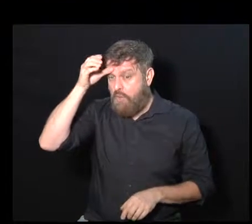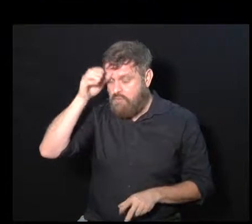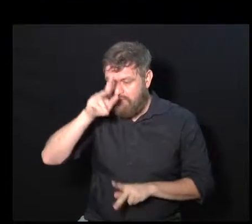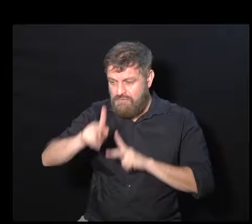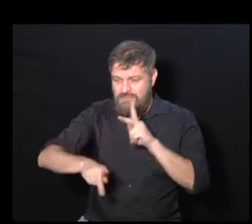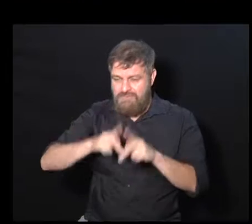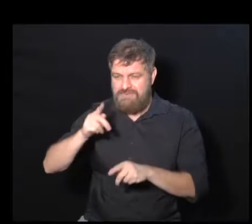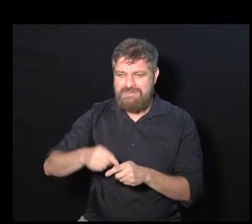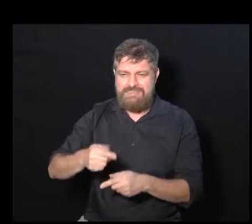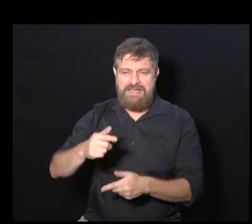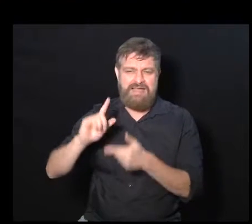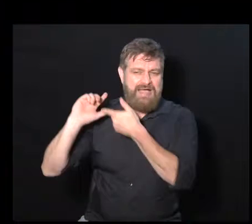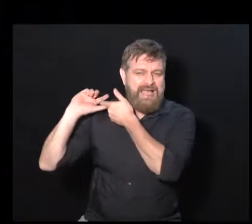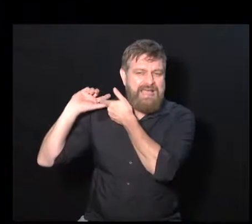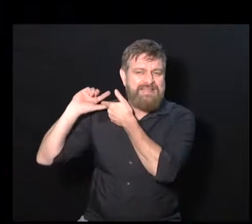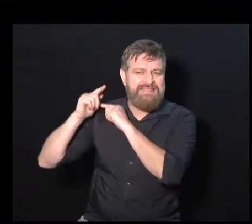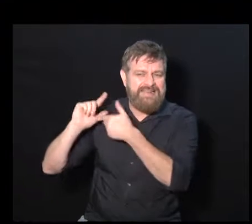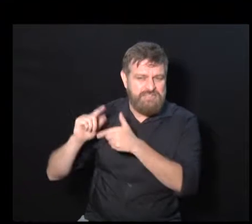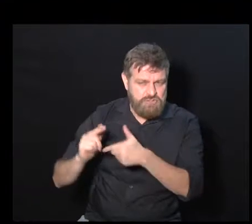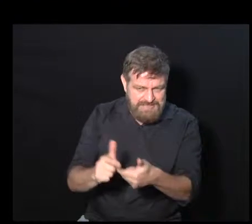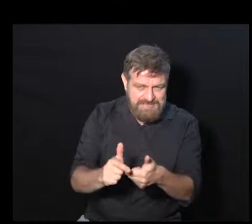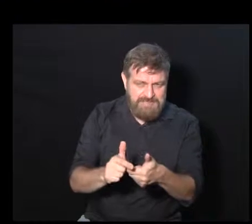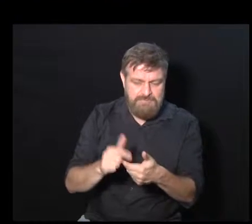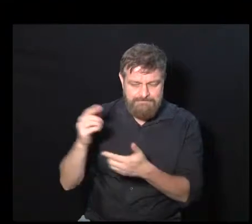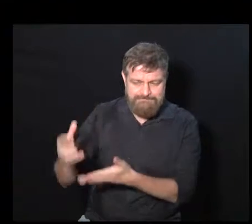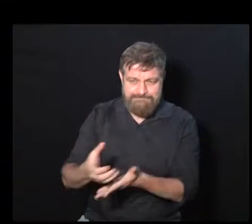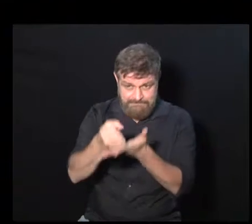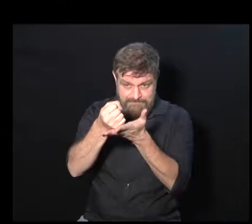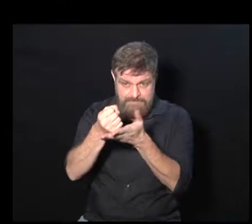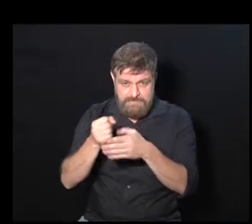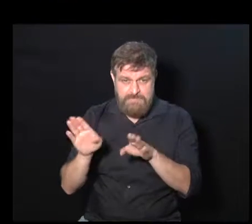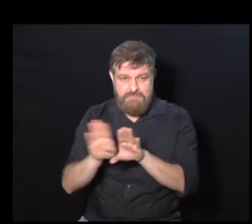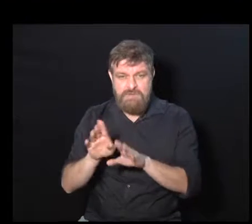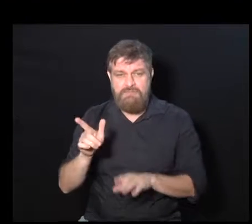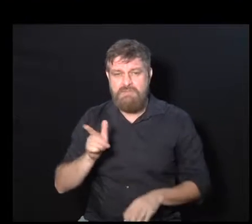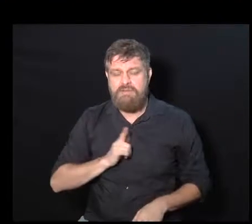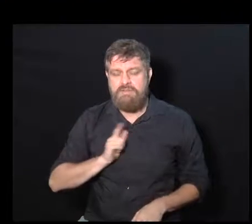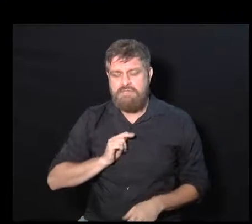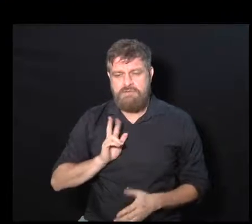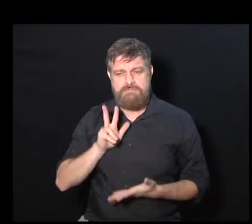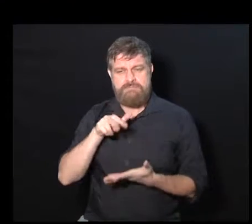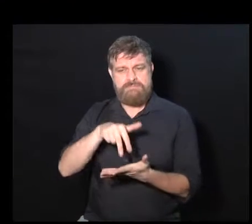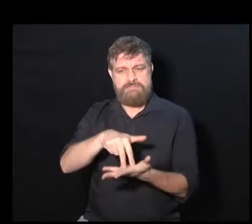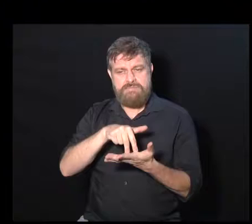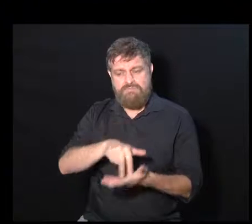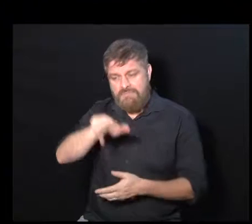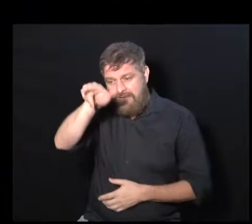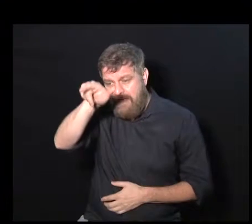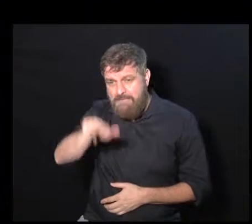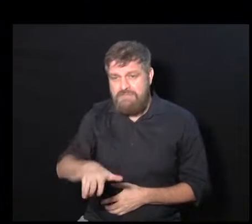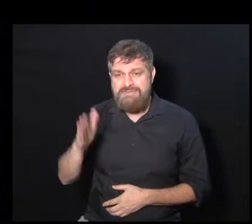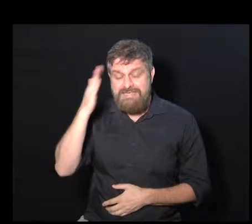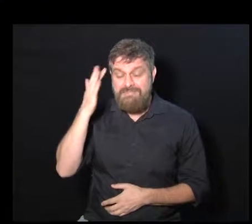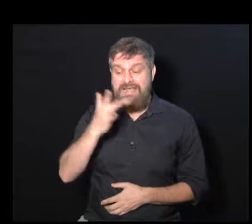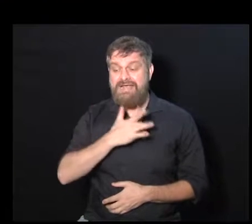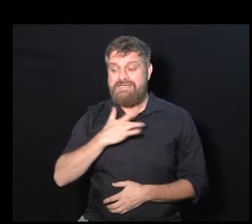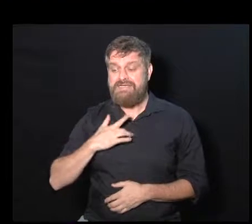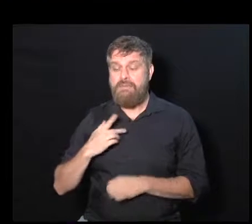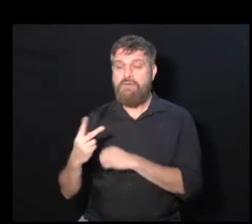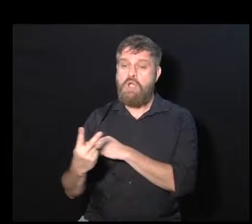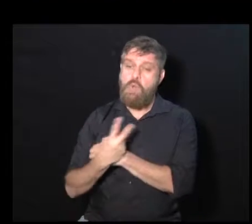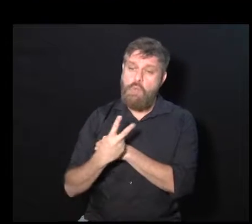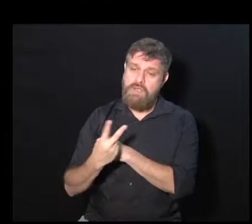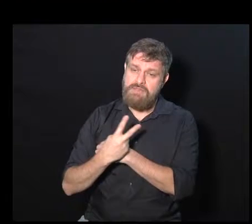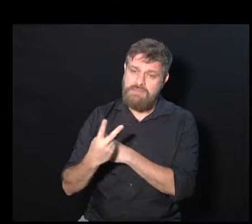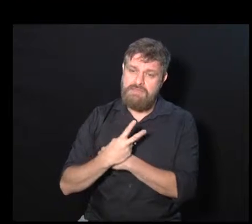populares e tradicionais. Temos também a autonomia do paciente no cuidado da sua saúde, então,